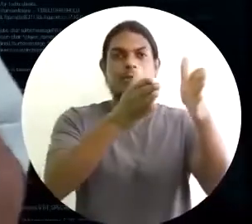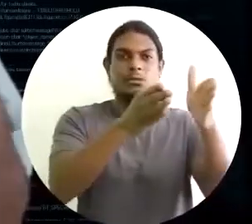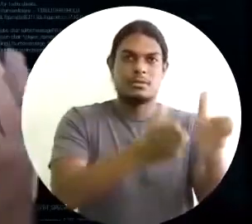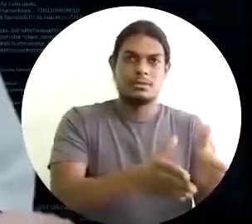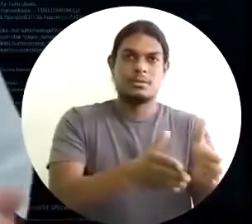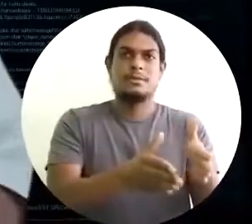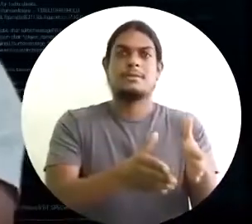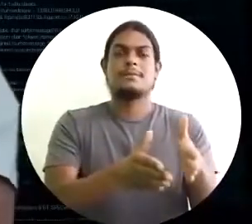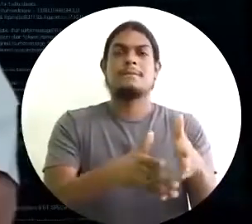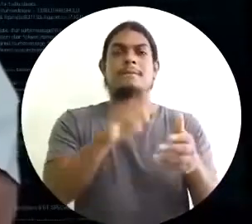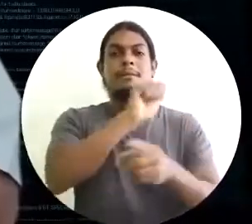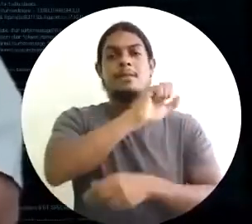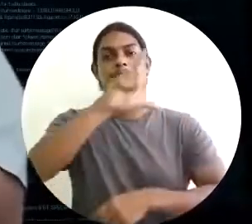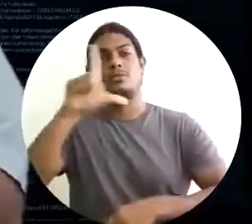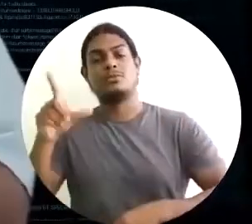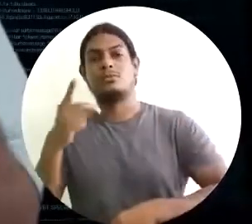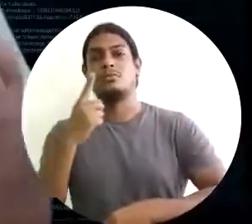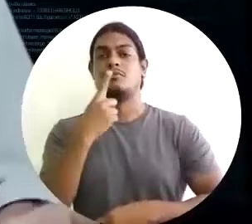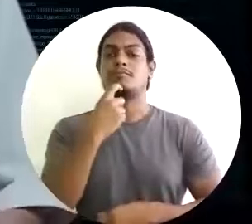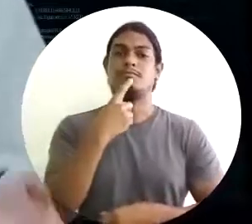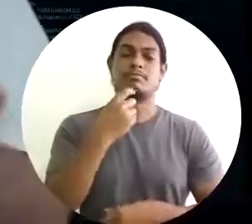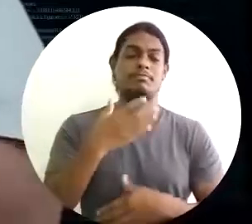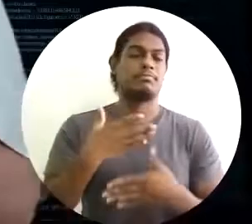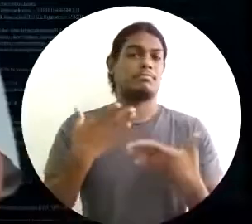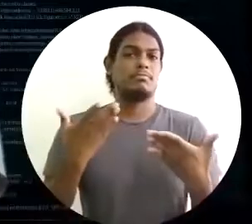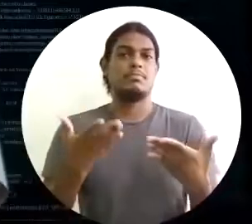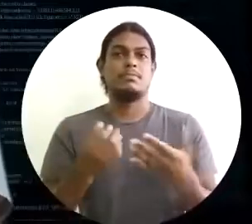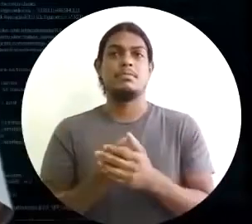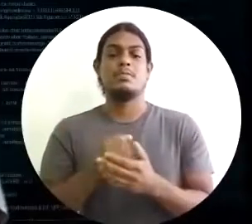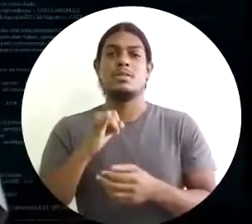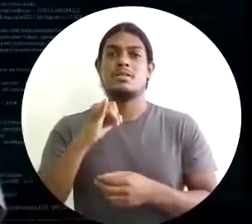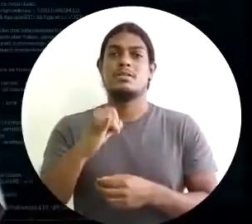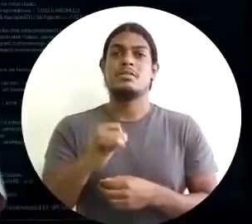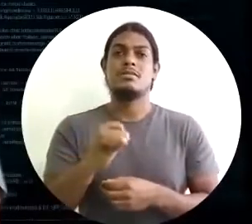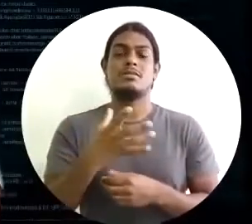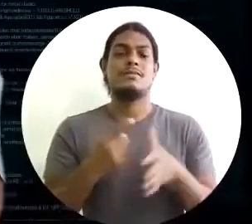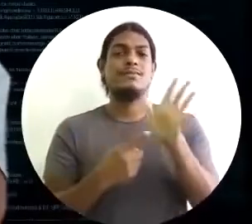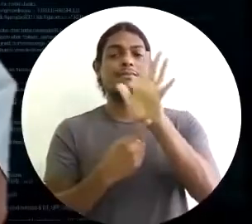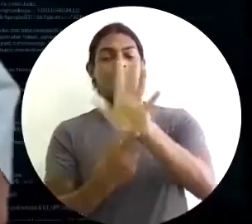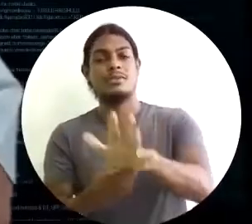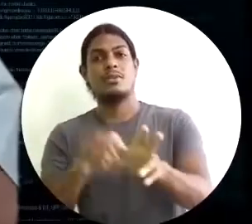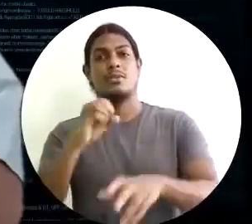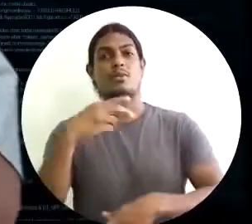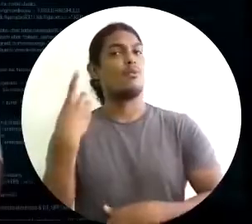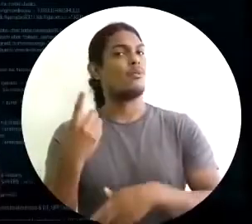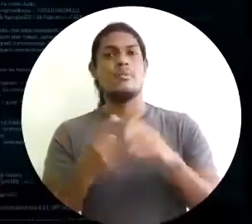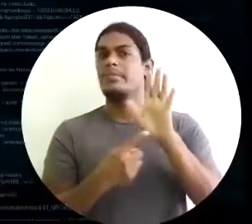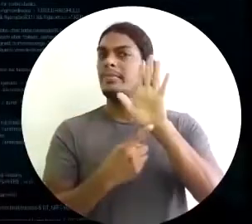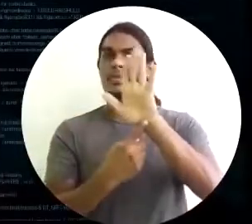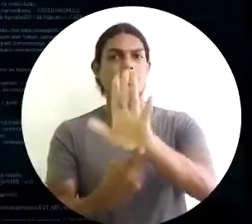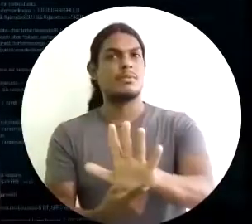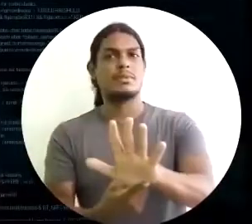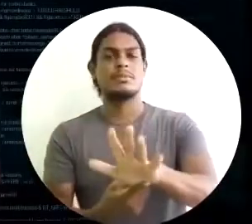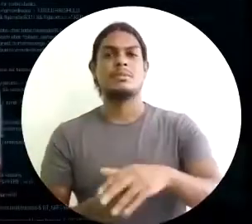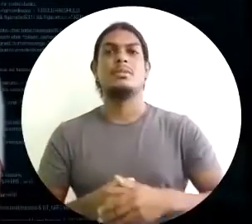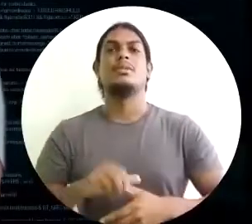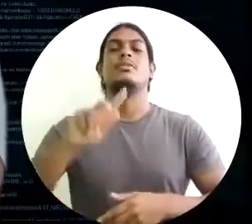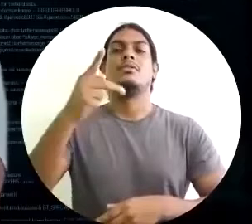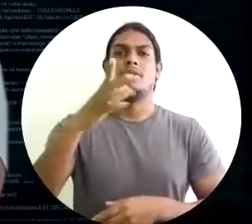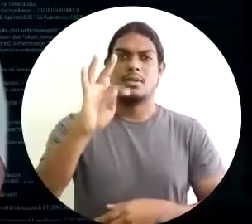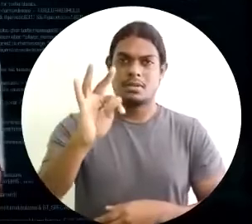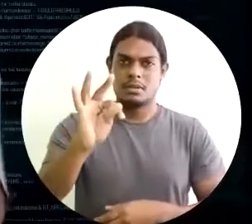vai ser exibido azul, vermelho, se ele vai ser ou não vai ser exibido. Então, o CSS é que define